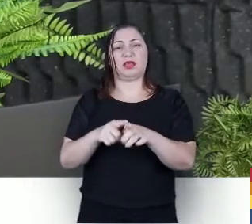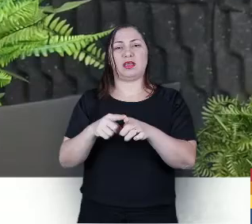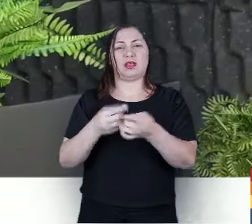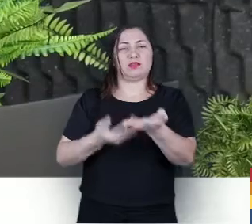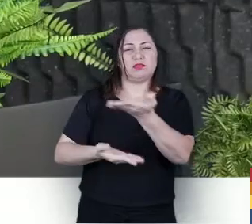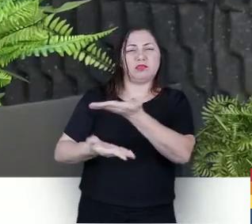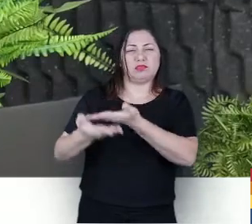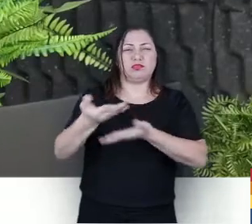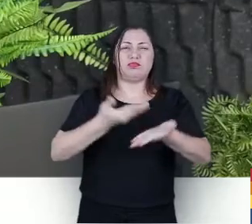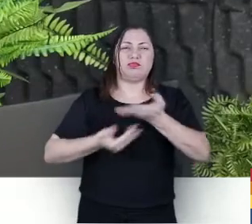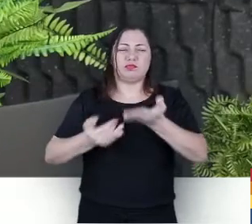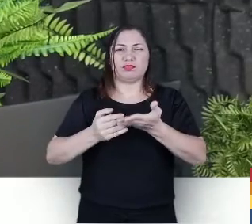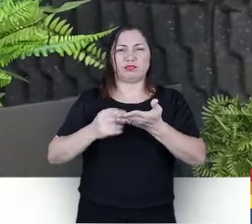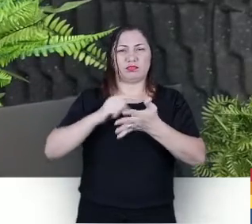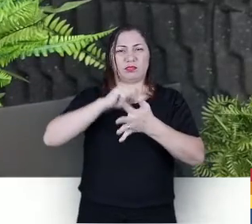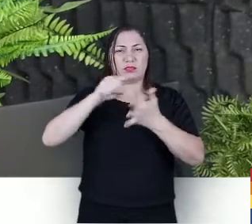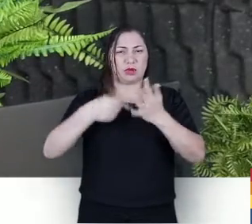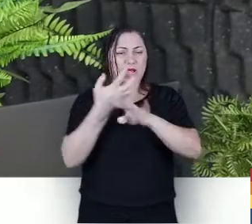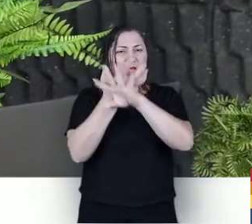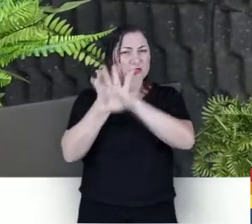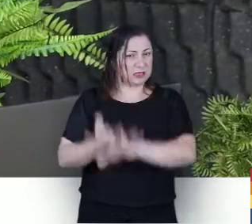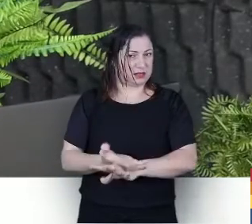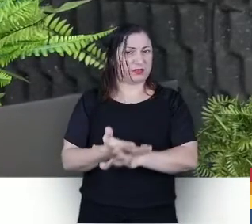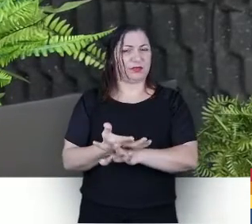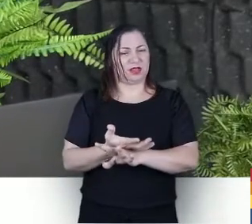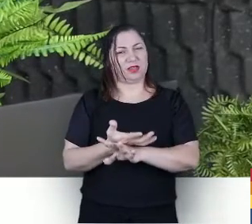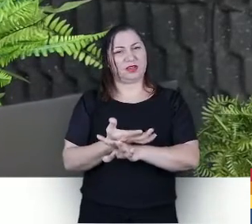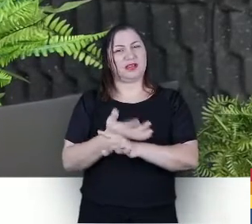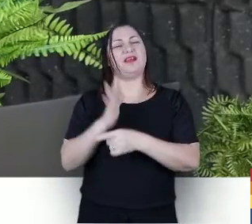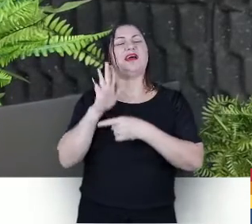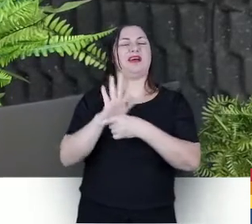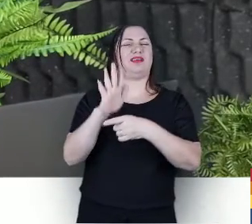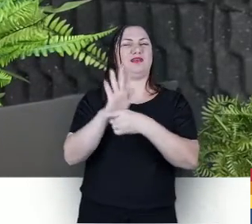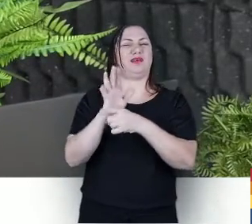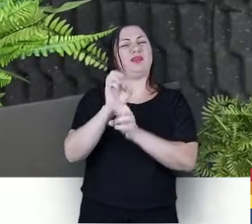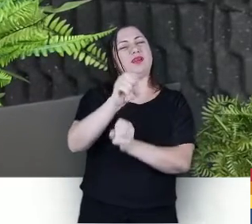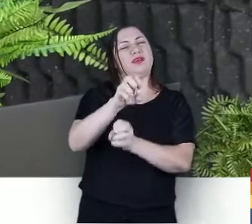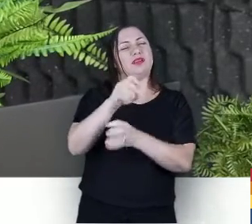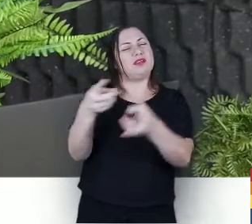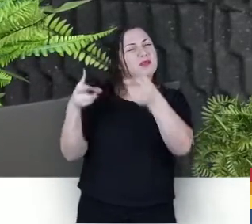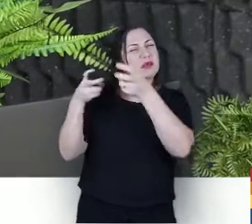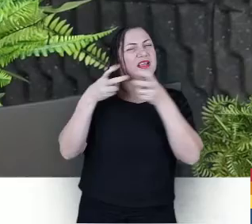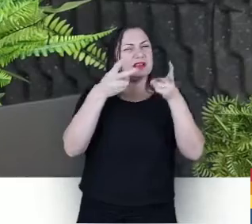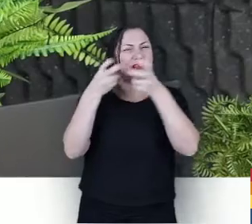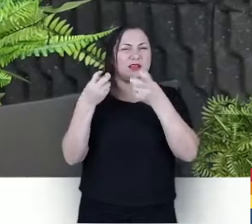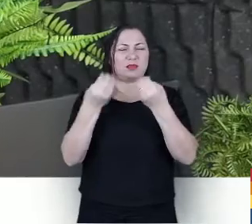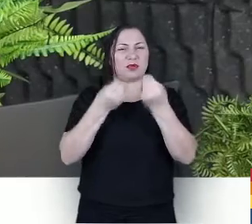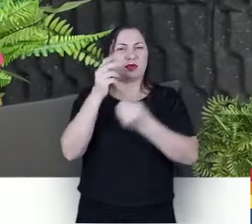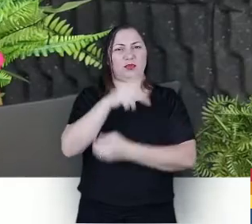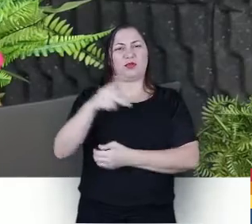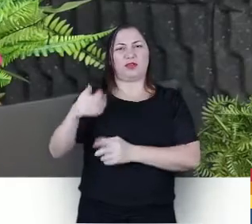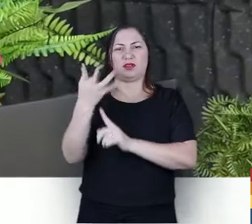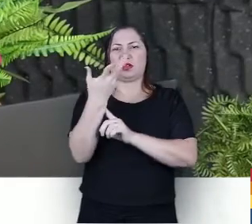gente sabe que não é mais suficiente, nem a intra e nem a inter, os nossos estudantes, isso não é suficiente para ele, então